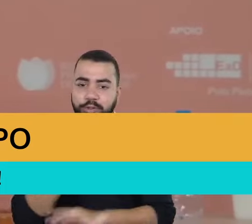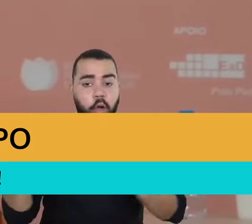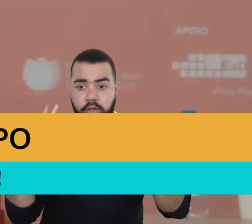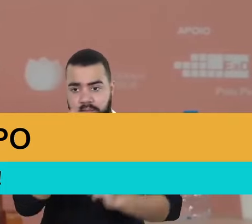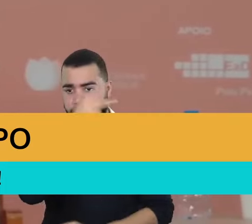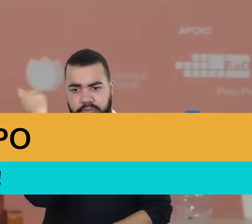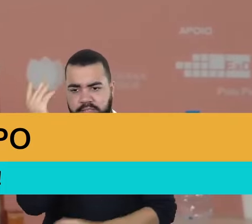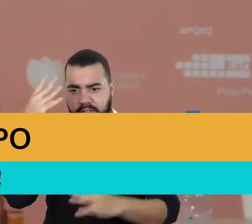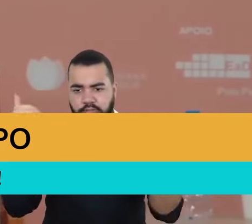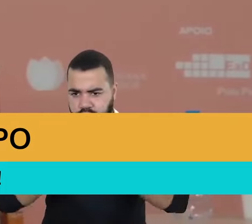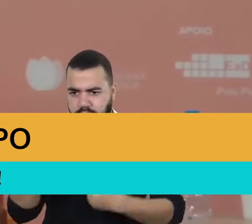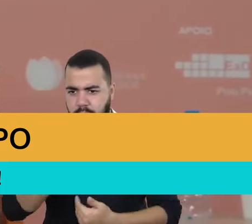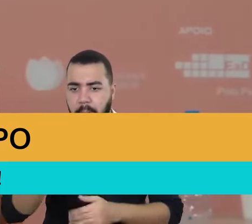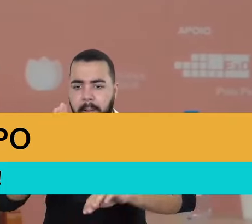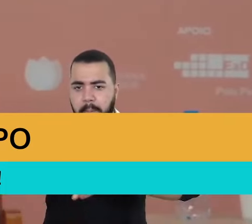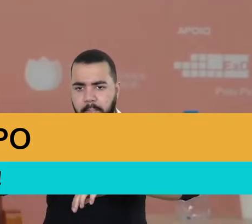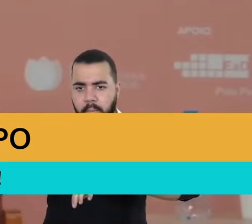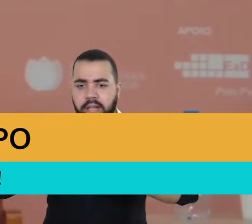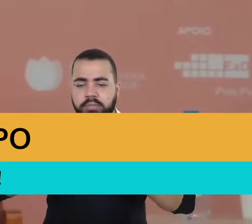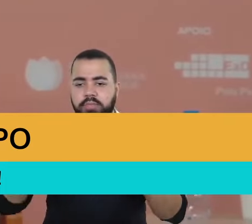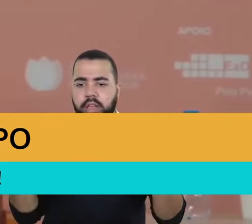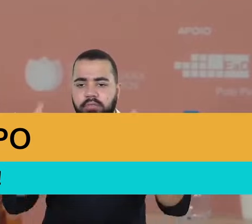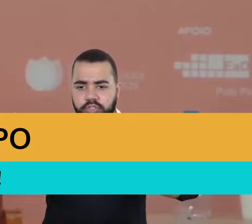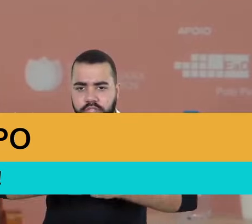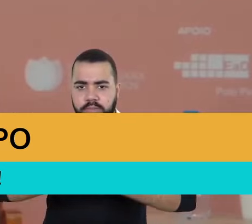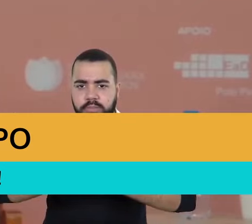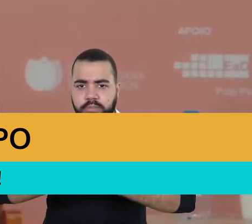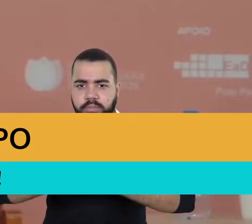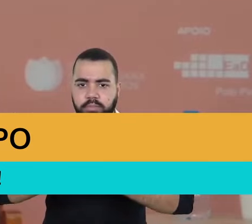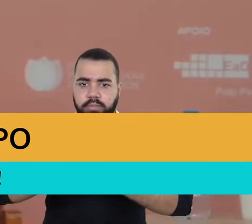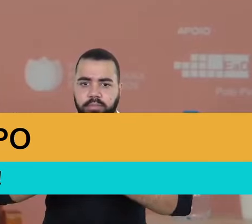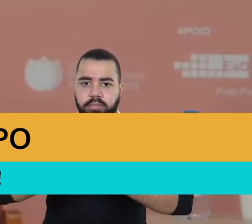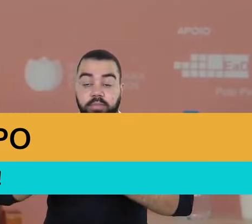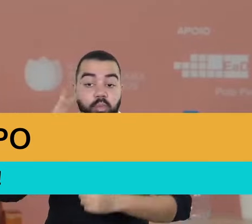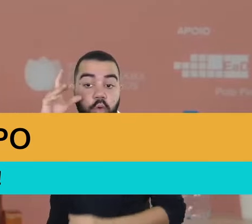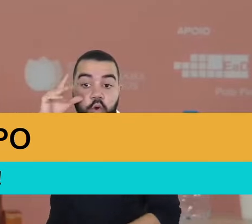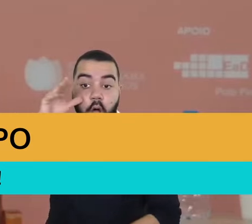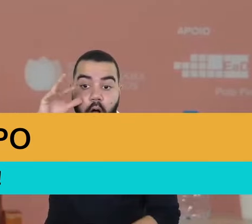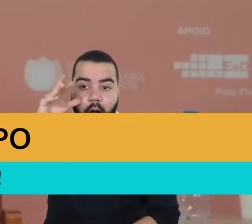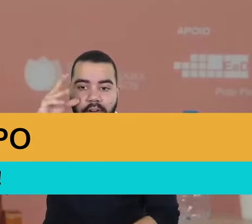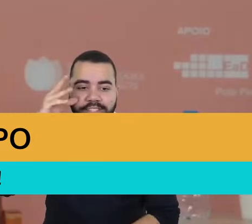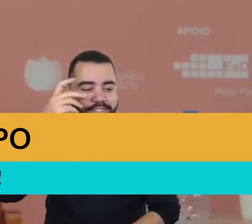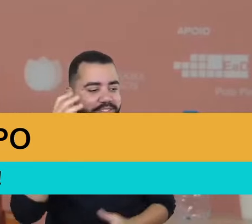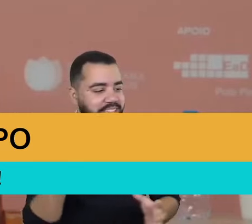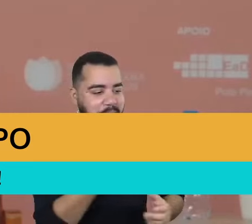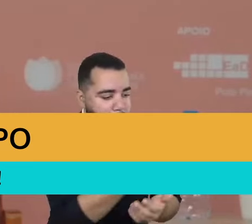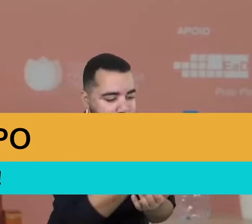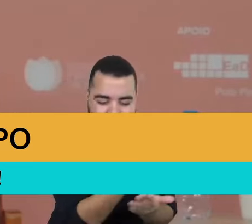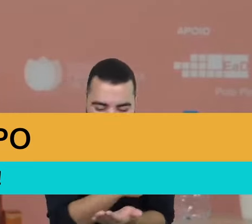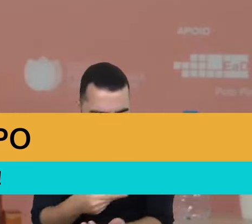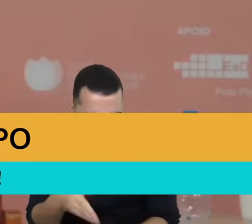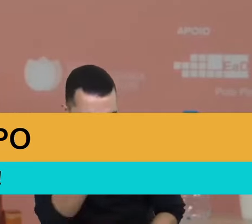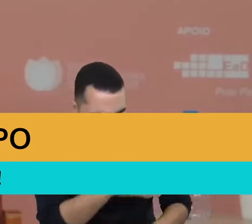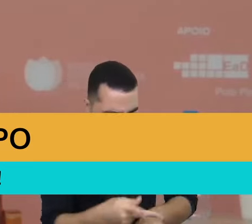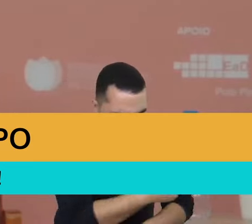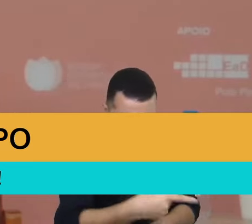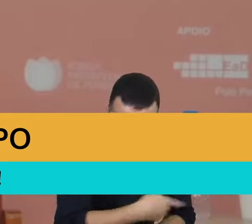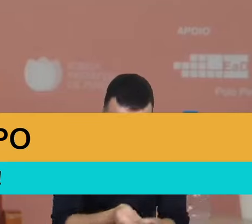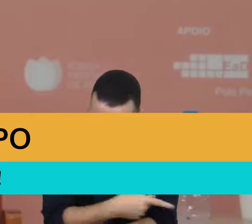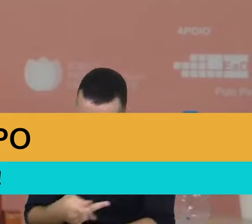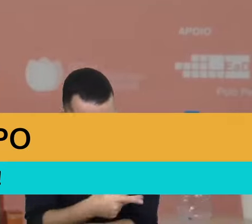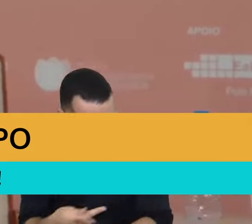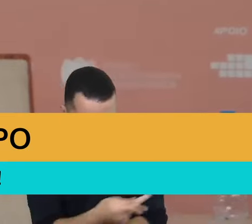todos autistas, mas é uma maioria. Você percebe isso? Que a maioria dos autistas são curiosos. A gente gosta de estudar, a gente gosta de pesquisar, a gente gosta de saber o porquê das